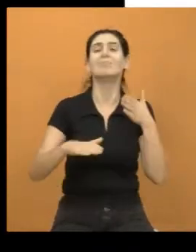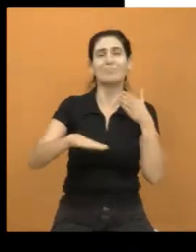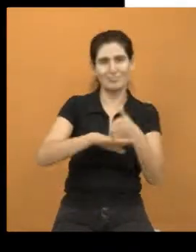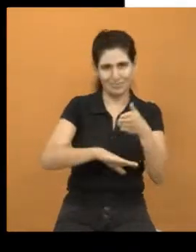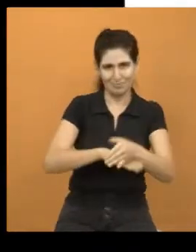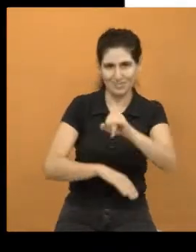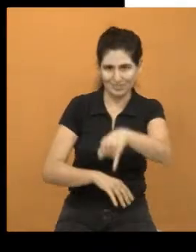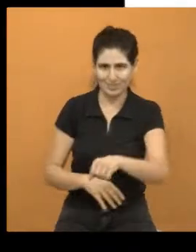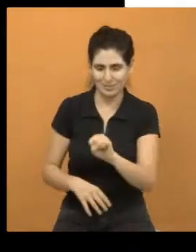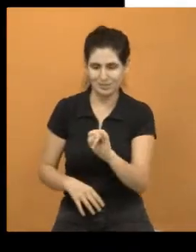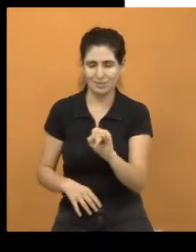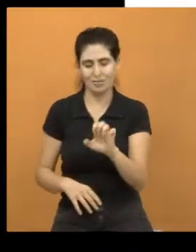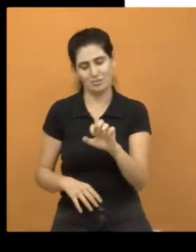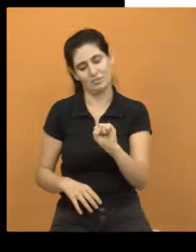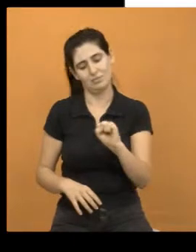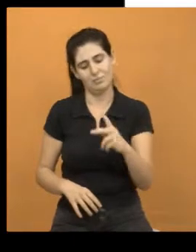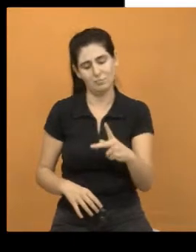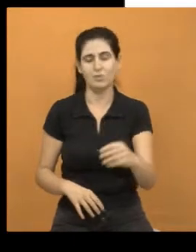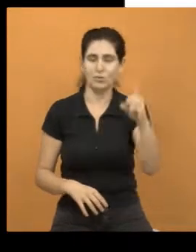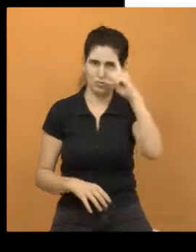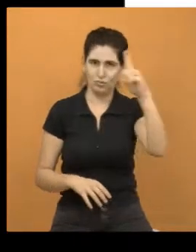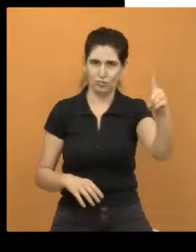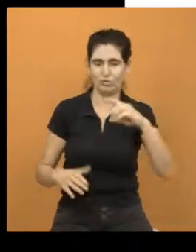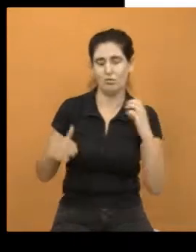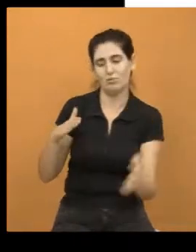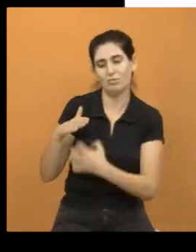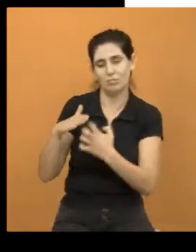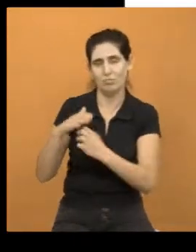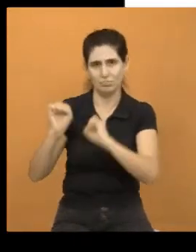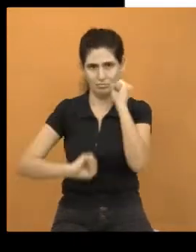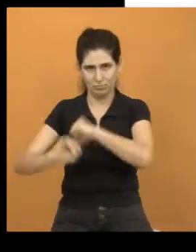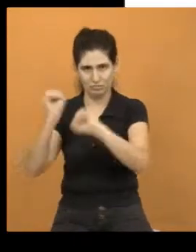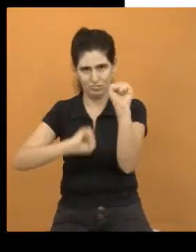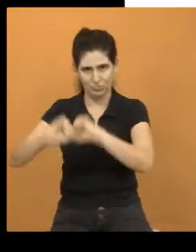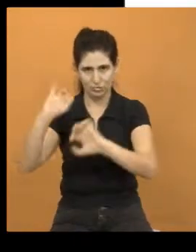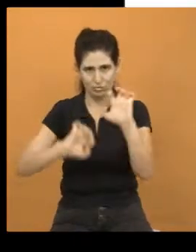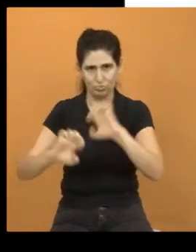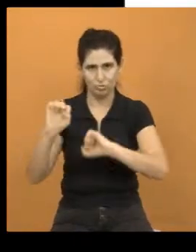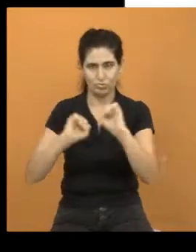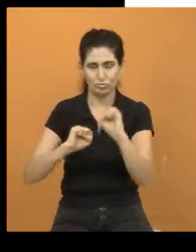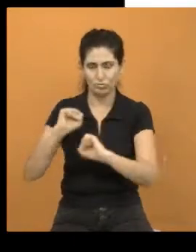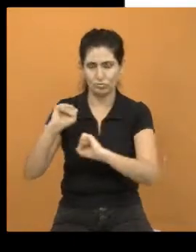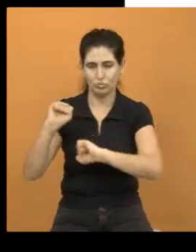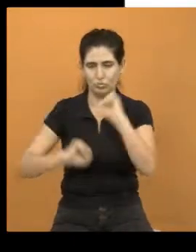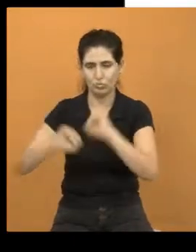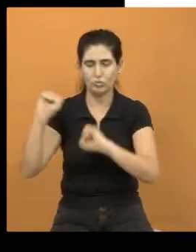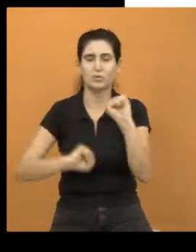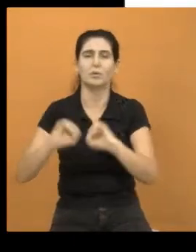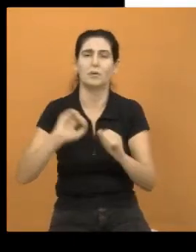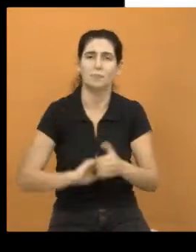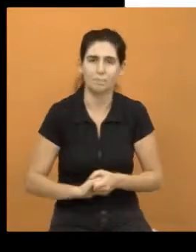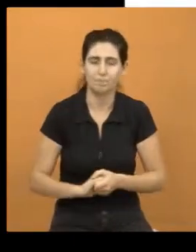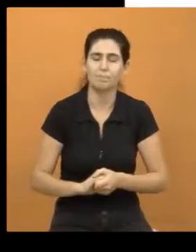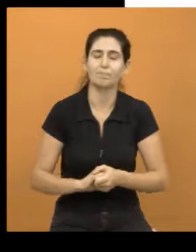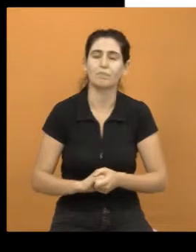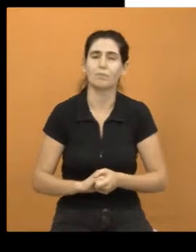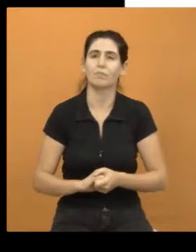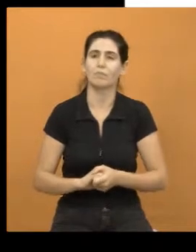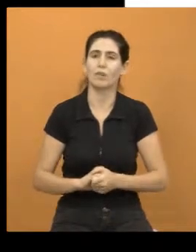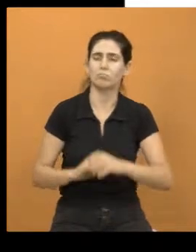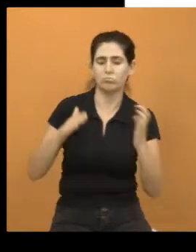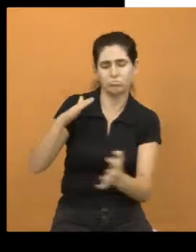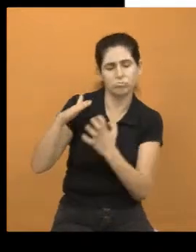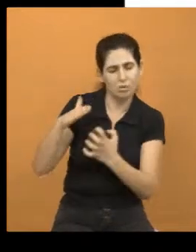CESP, no Dia Industrial, do Programa de Mapeamento de Cadeias Produtivas